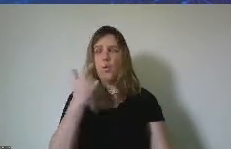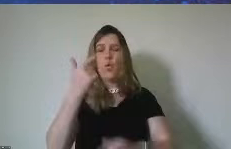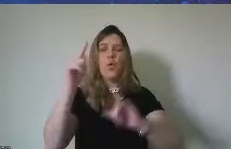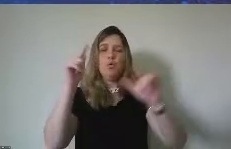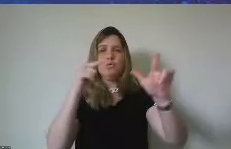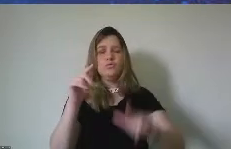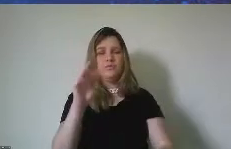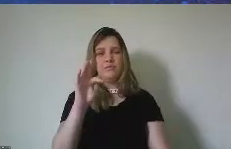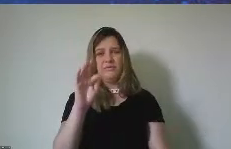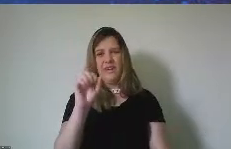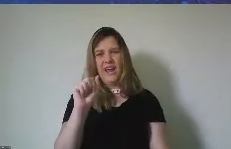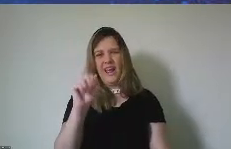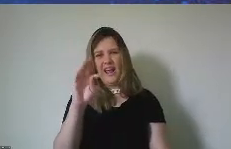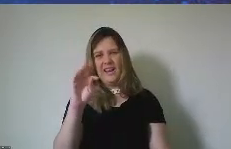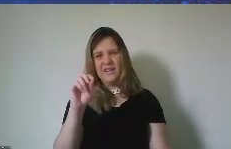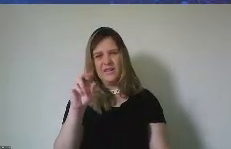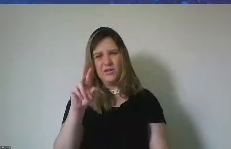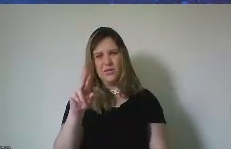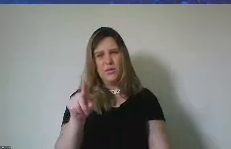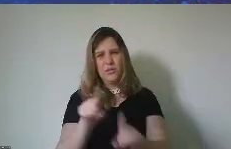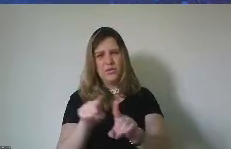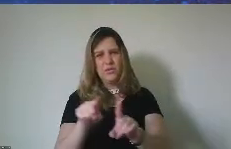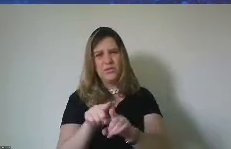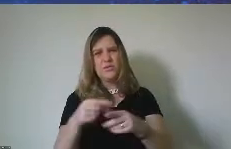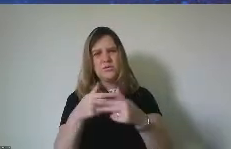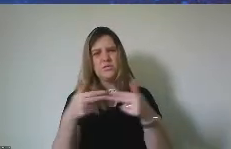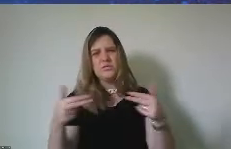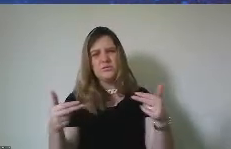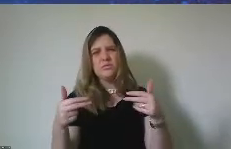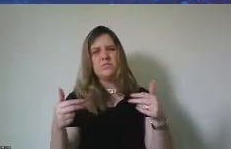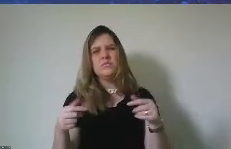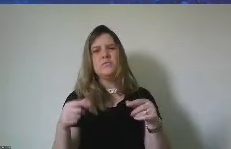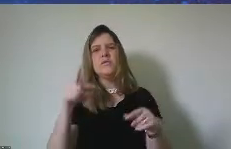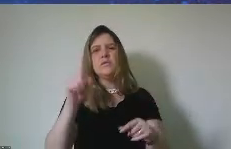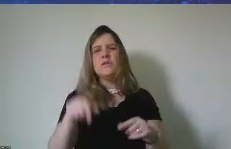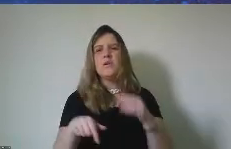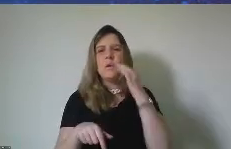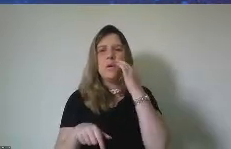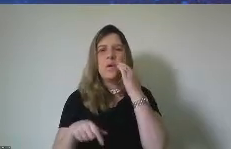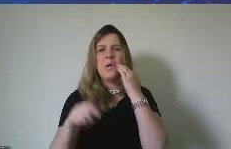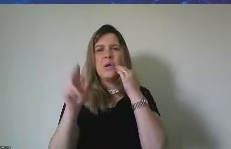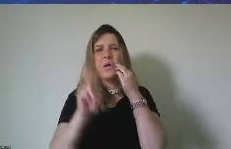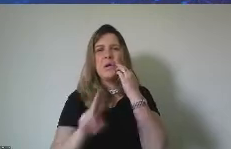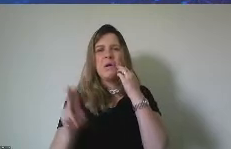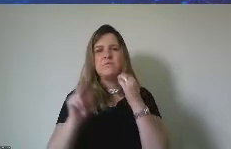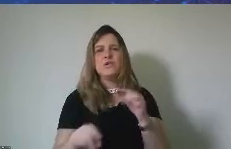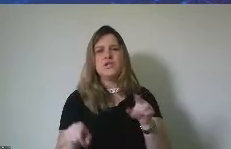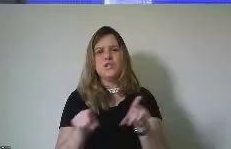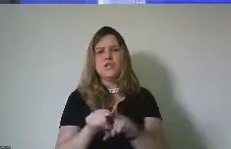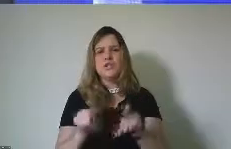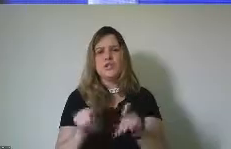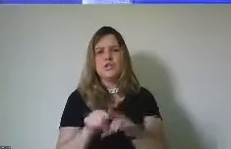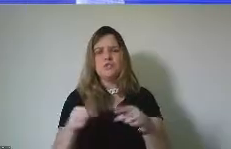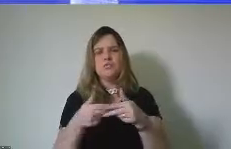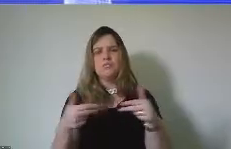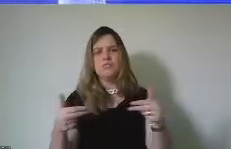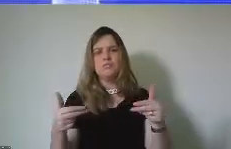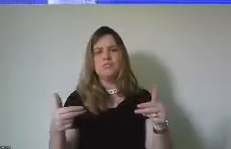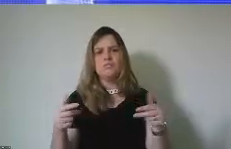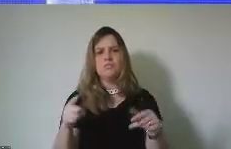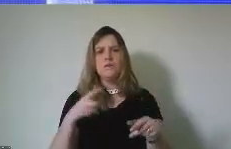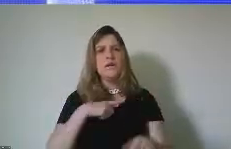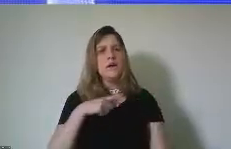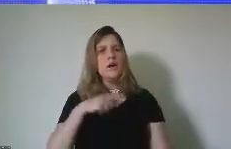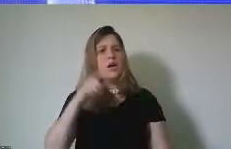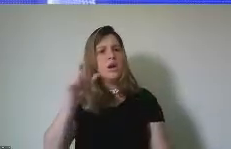para garantir que o sistema fique em pé nos eventos chamados Cisne negros que são aqueles que